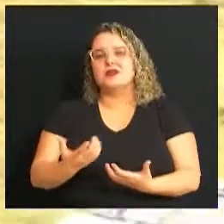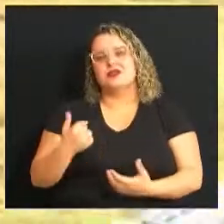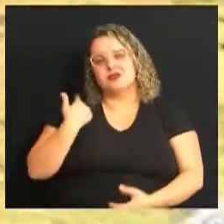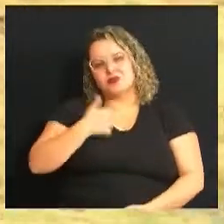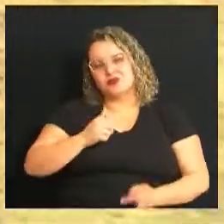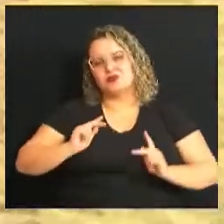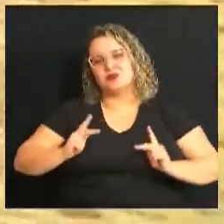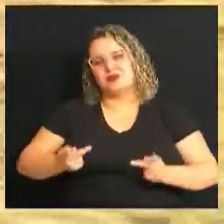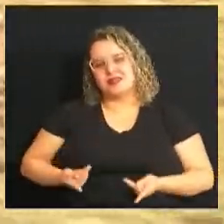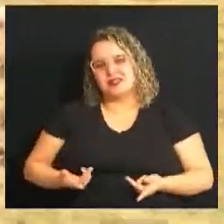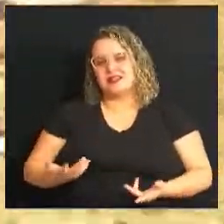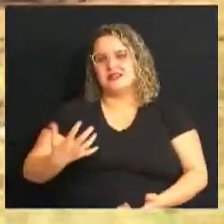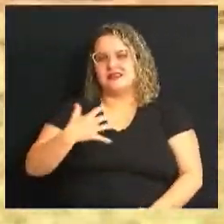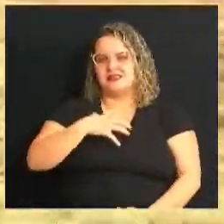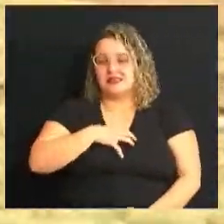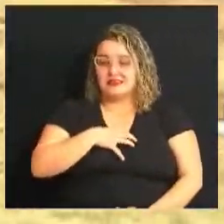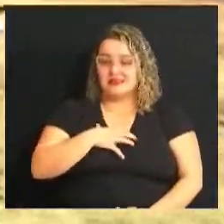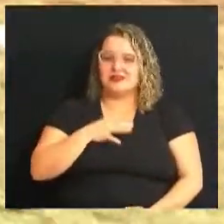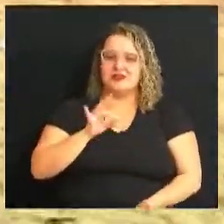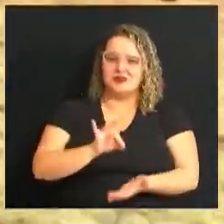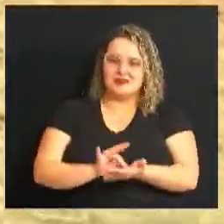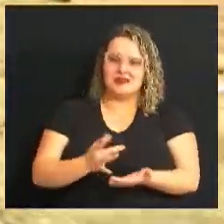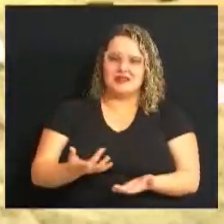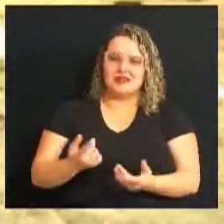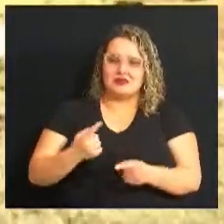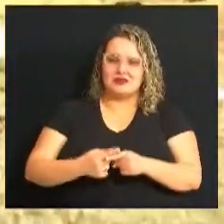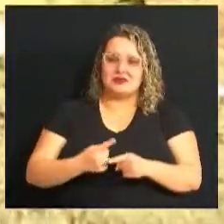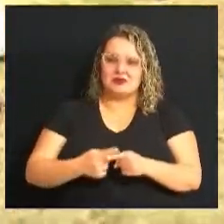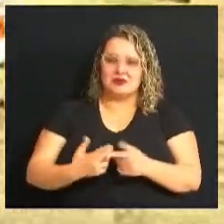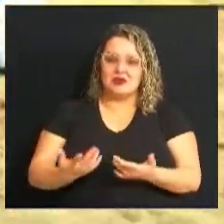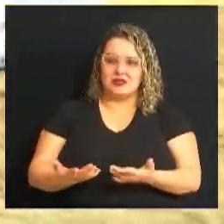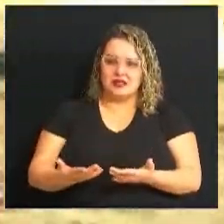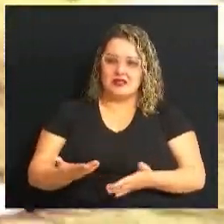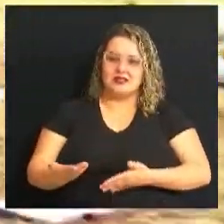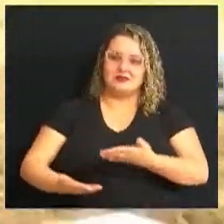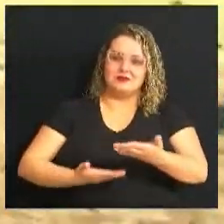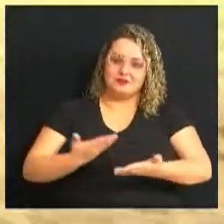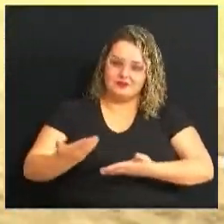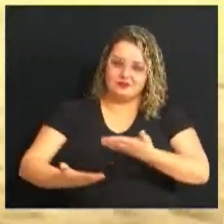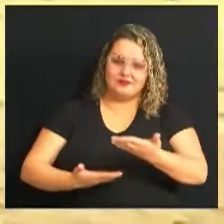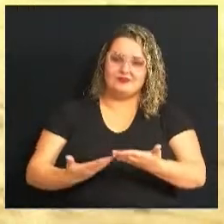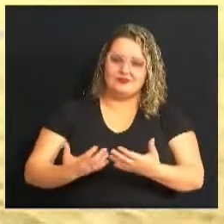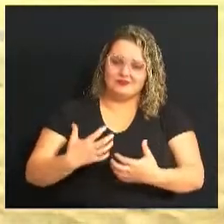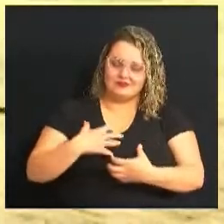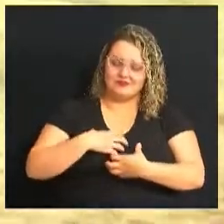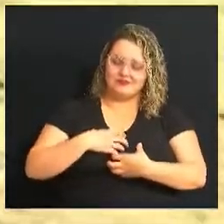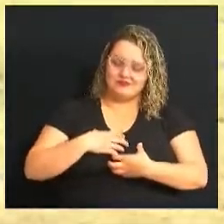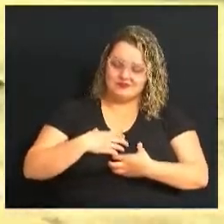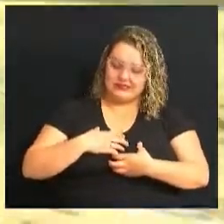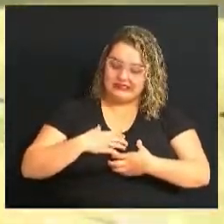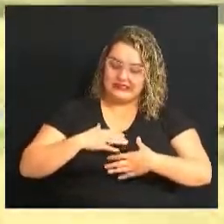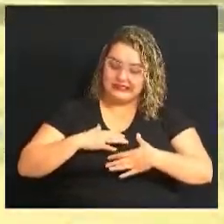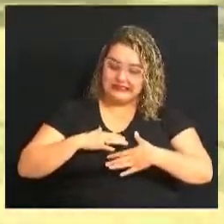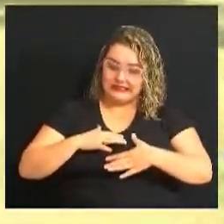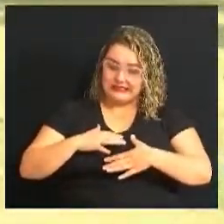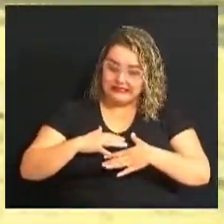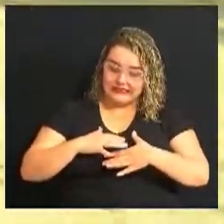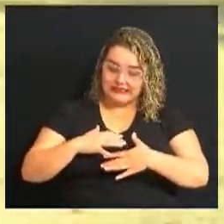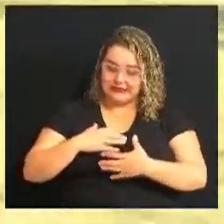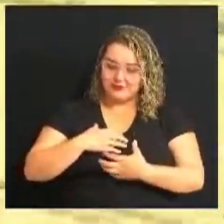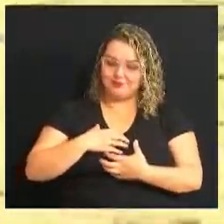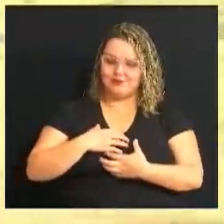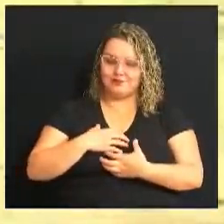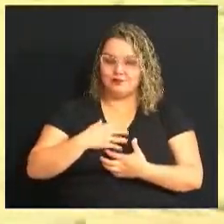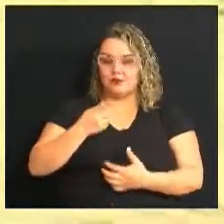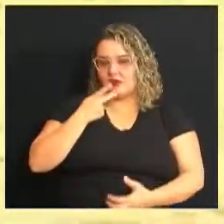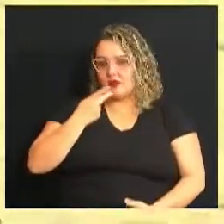tem a parte que a gente sente mesmo, porque é um serviço que mexe com o emocional mesmo. Eu falo por mim,